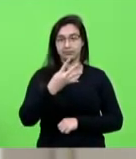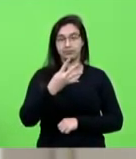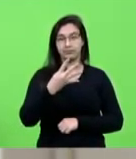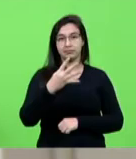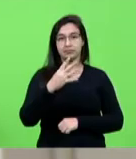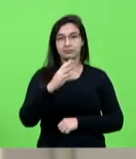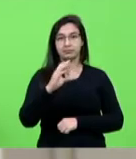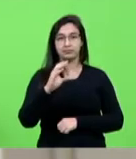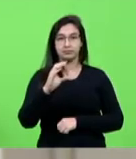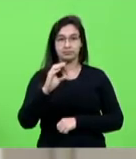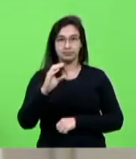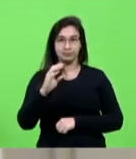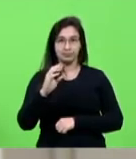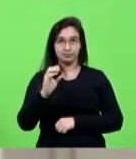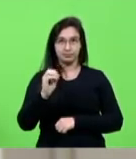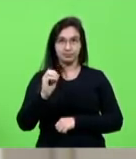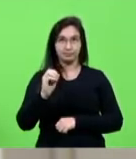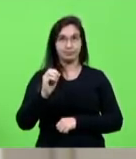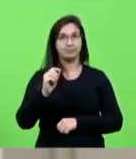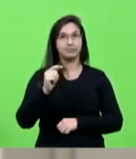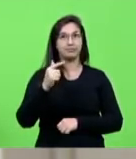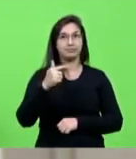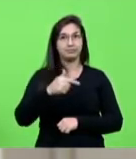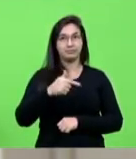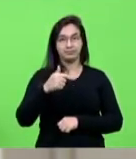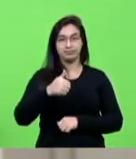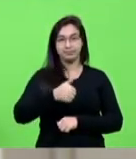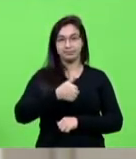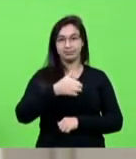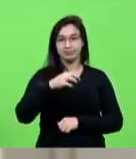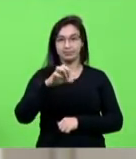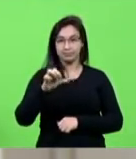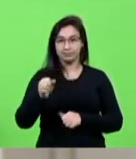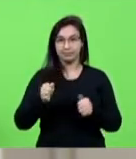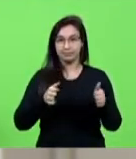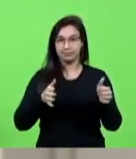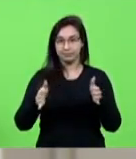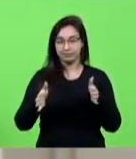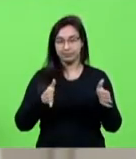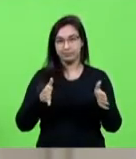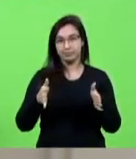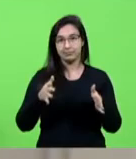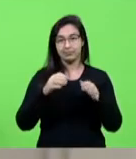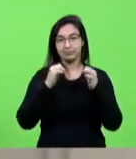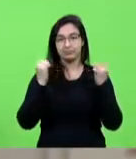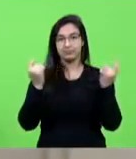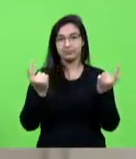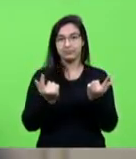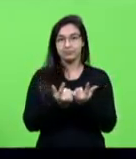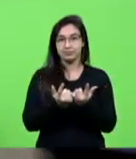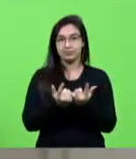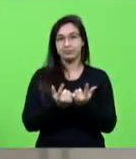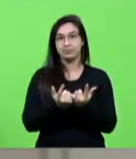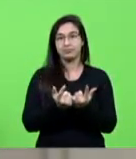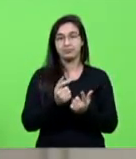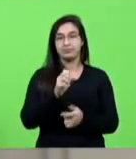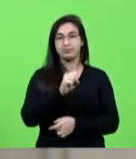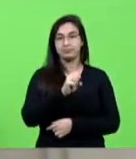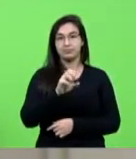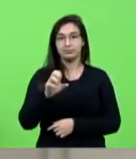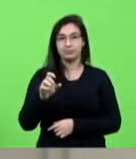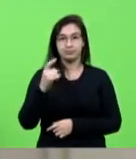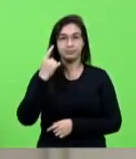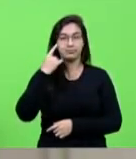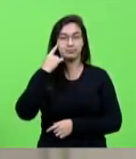ordinária da 3ª sessão legislativa da 19ª legislatura da Assembleia Legislativa do Estado de Santa Catarina,